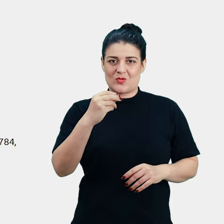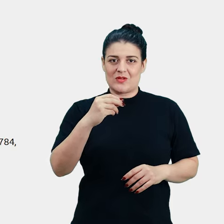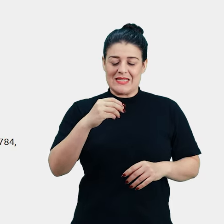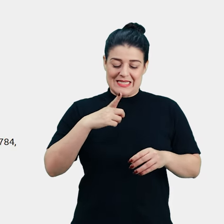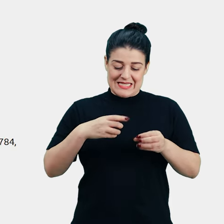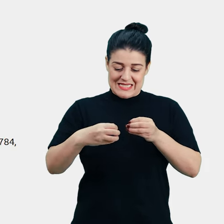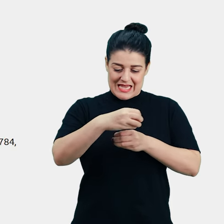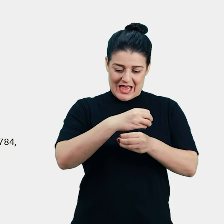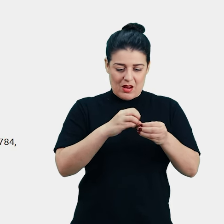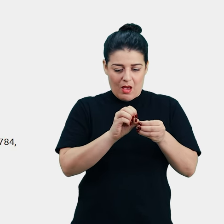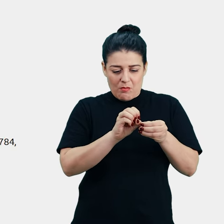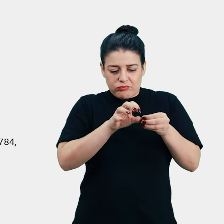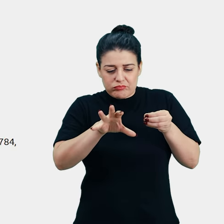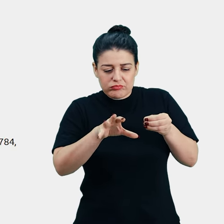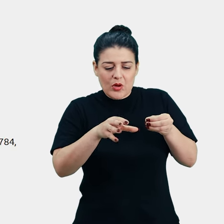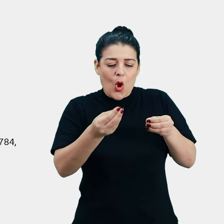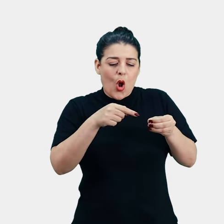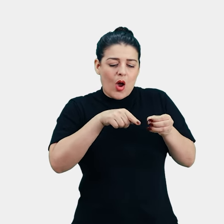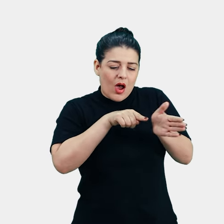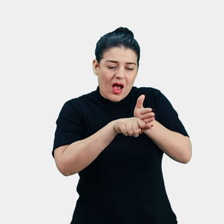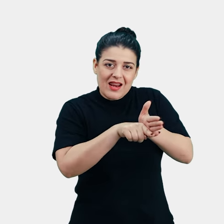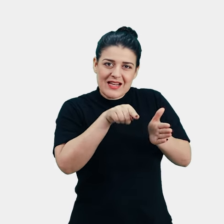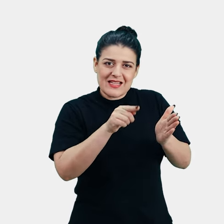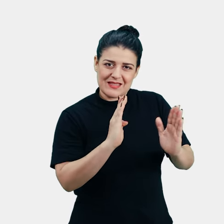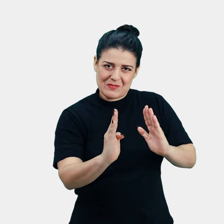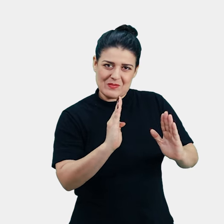uma célula em condições controladas, tá?